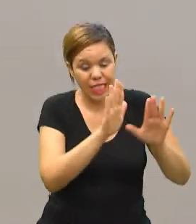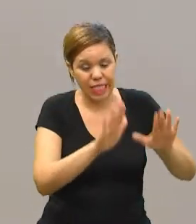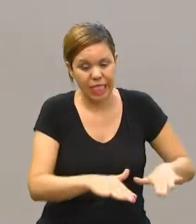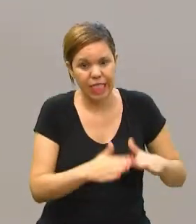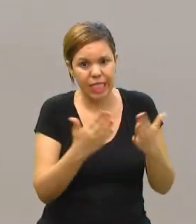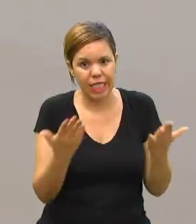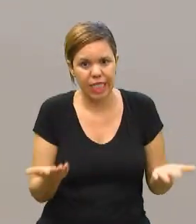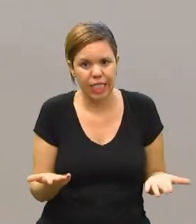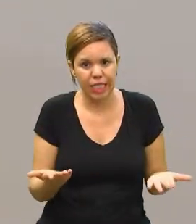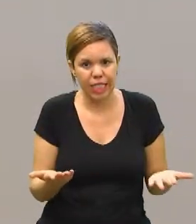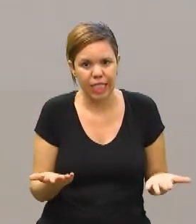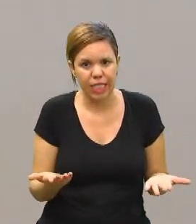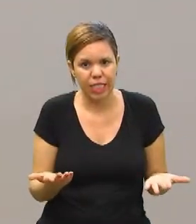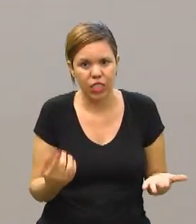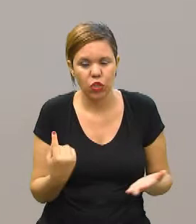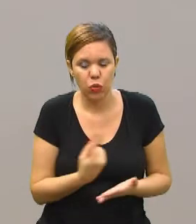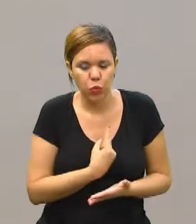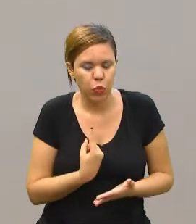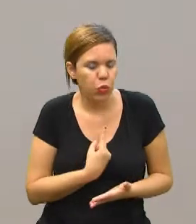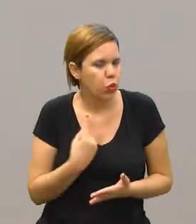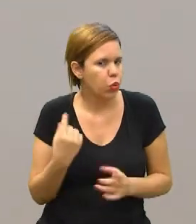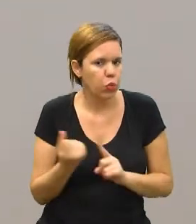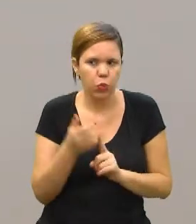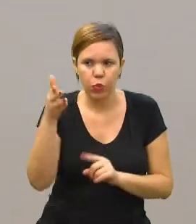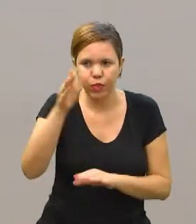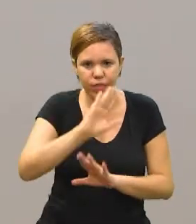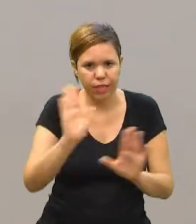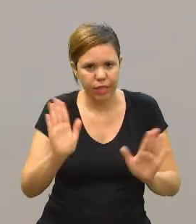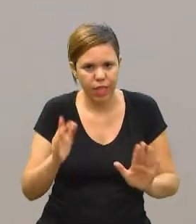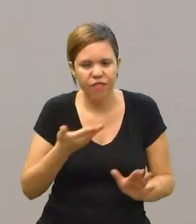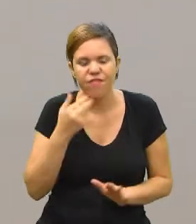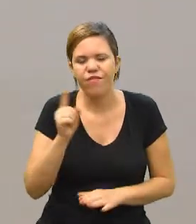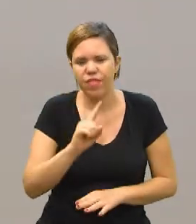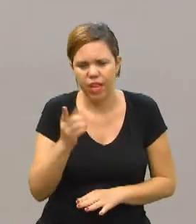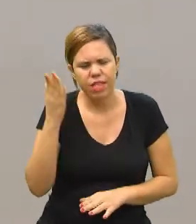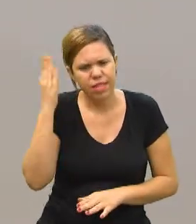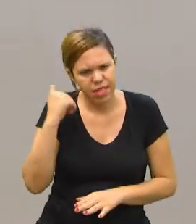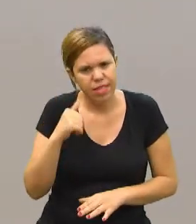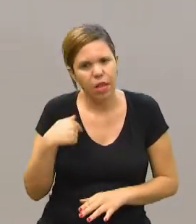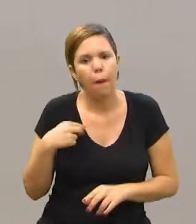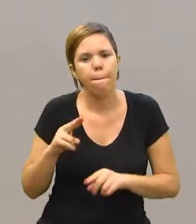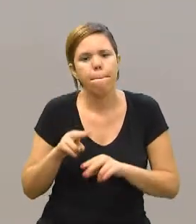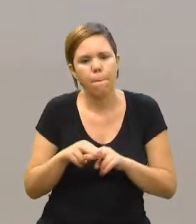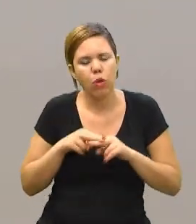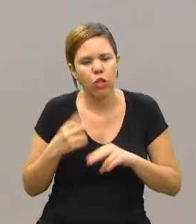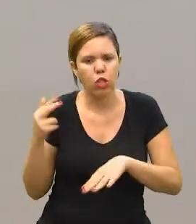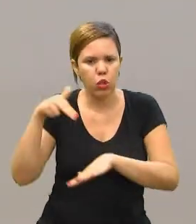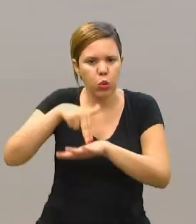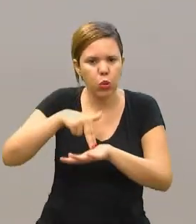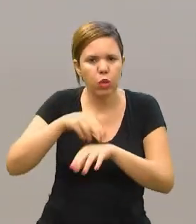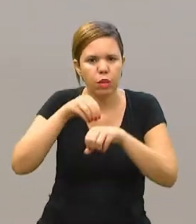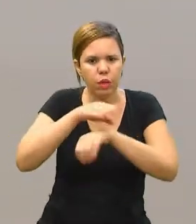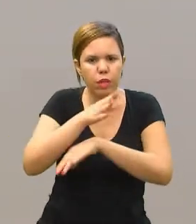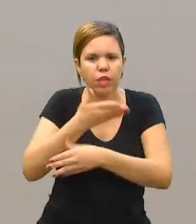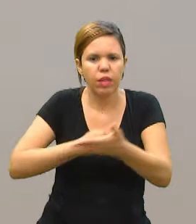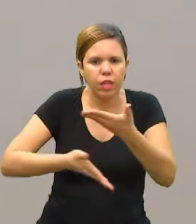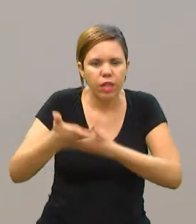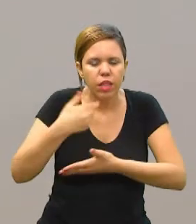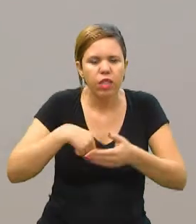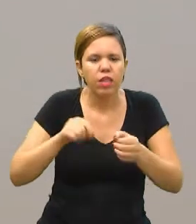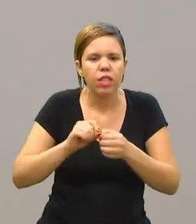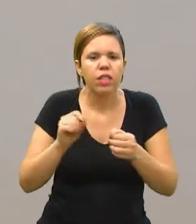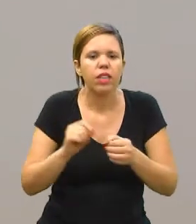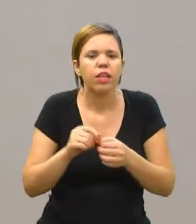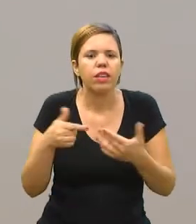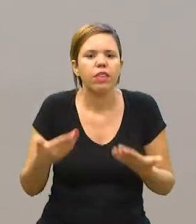que eu estou de quarentena e totalmente de isolamento social. Não é fácil, eu sei, e é por isso que eu estou aqui para compartilhar algumas coisas